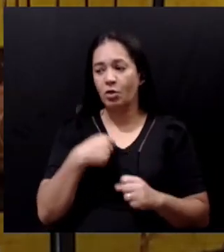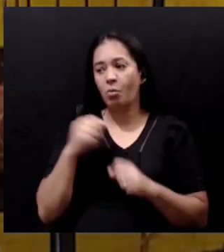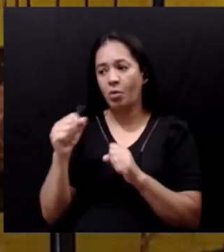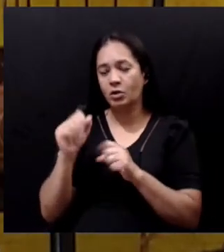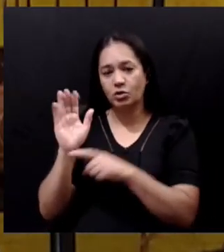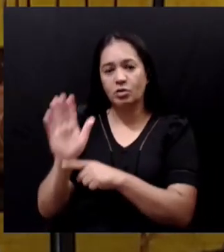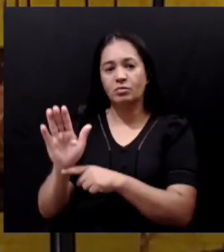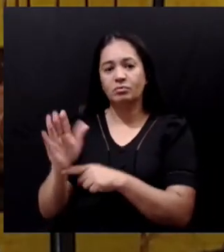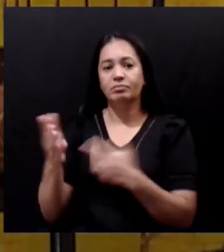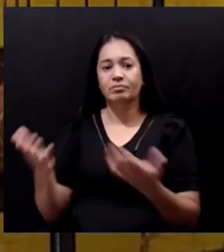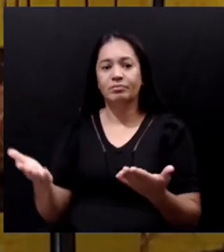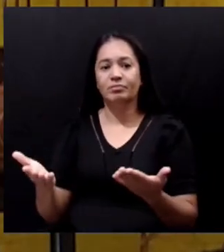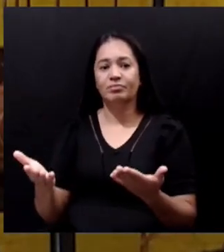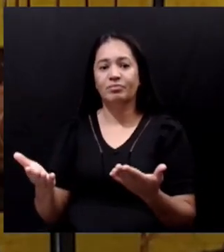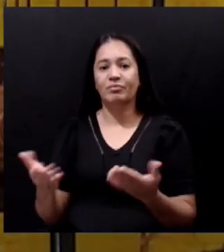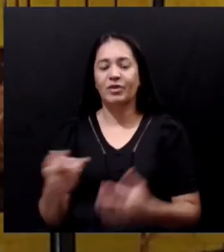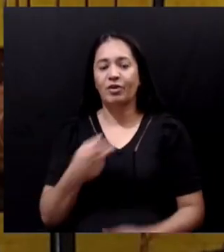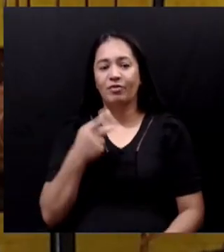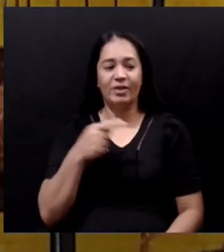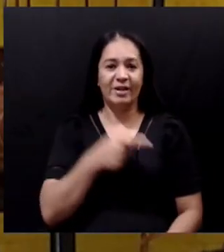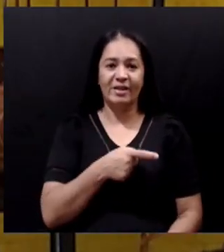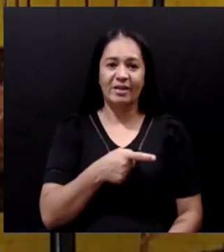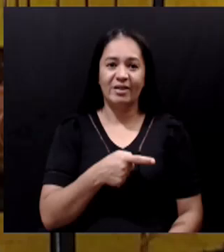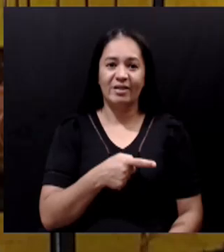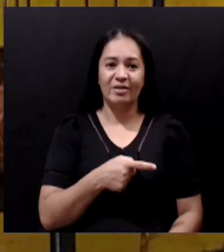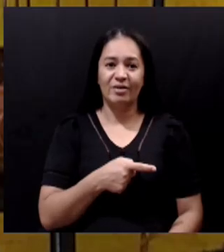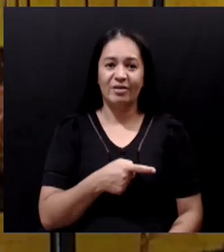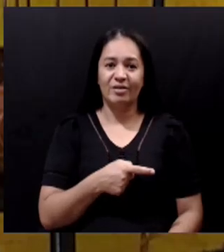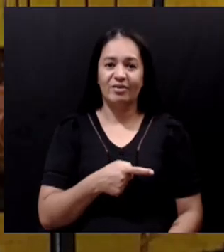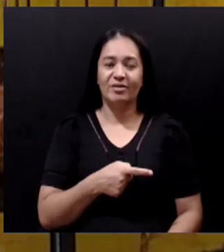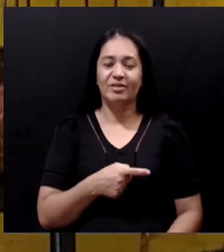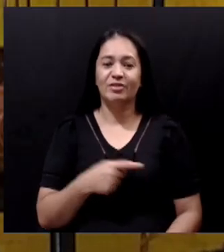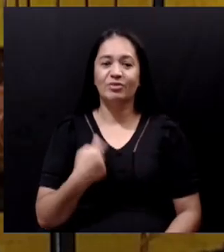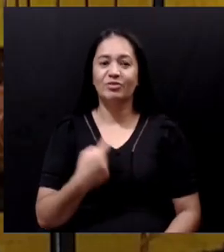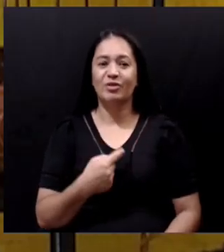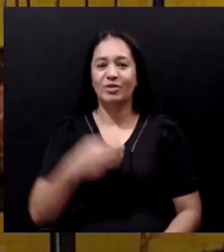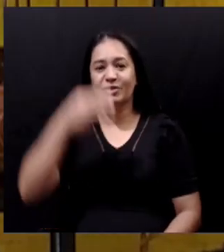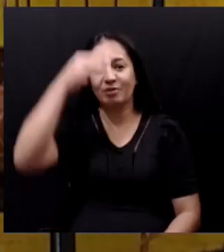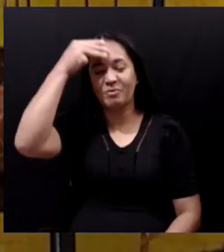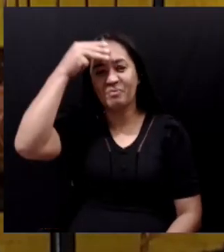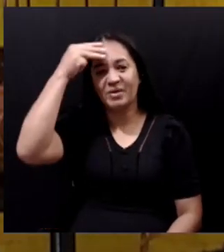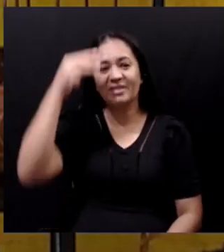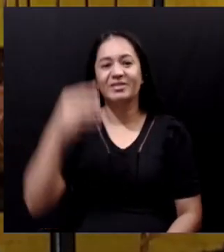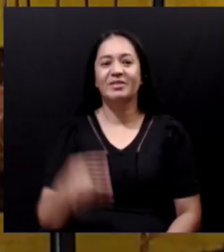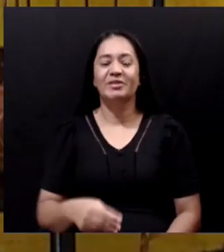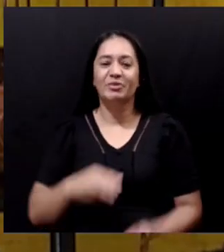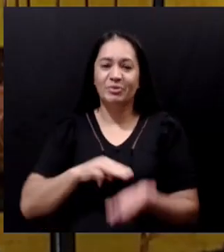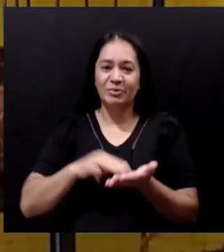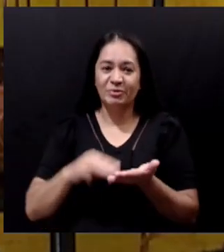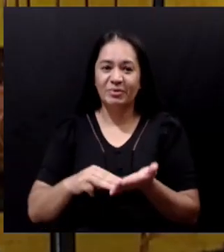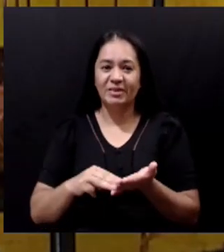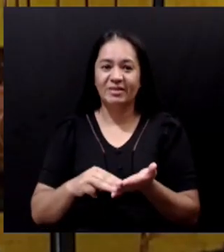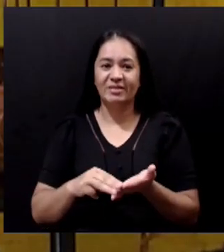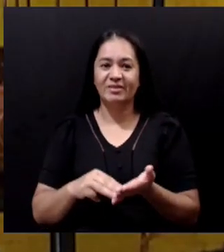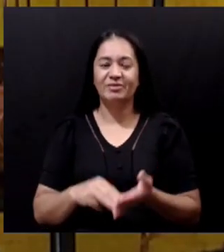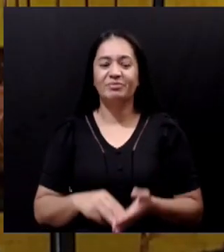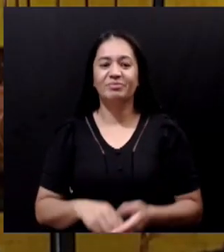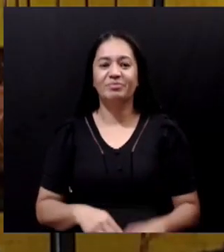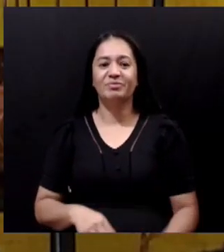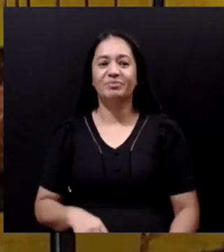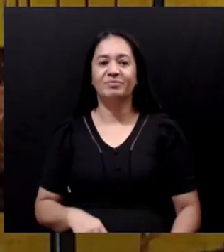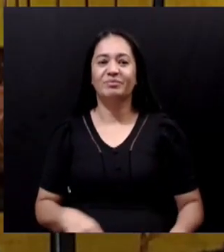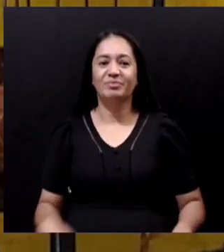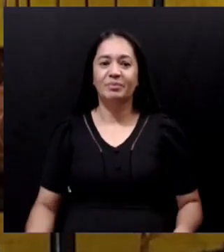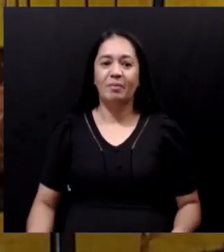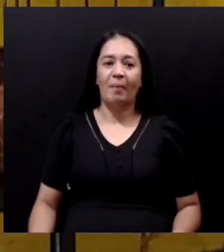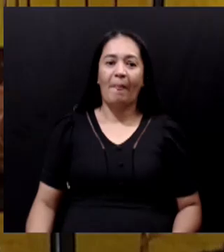é que nem eu falei, são eu considero os padrinhos do pastel da Isabel. E o nome do pastel surgiu quando eu estava em